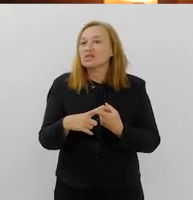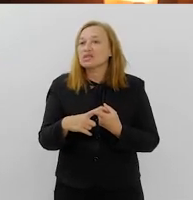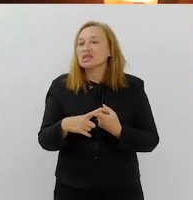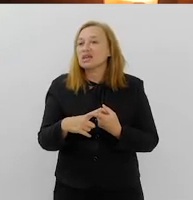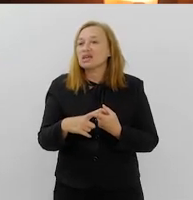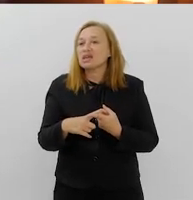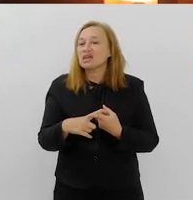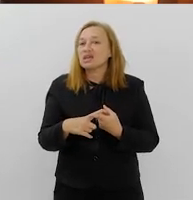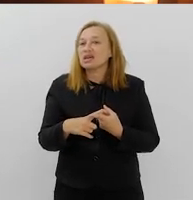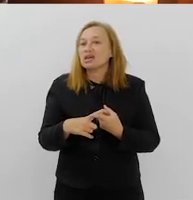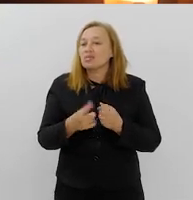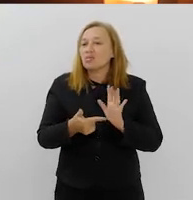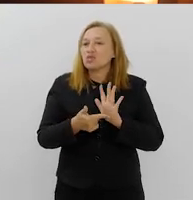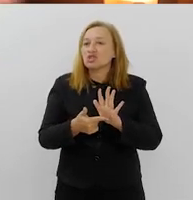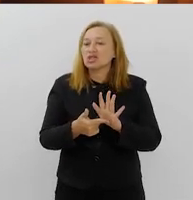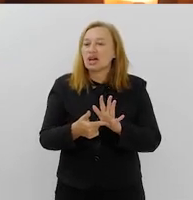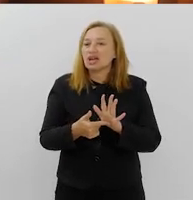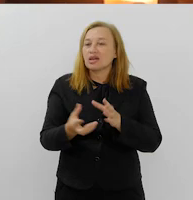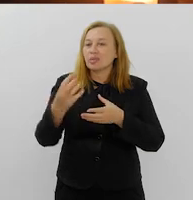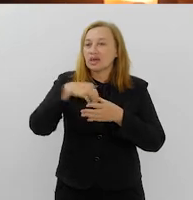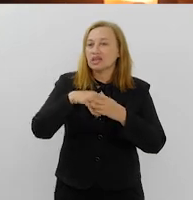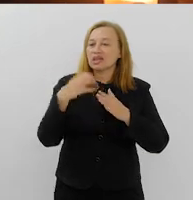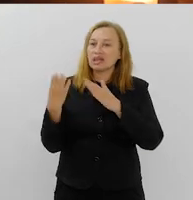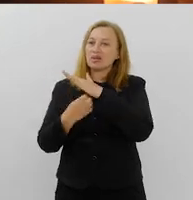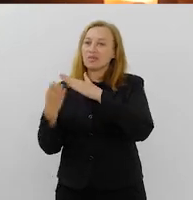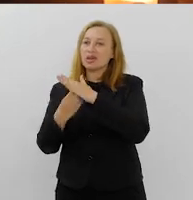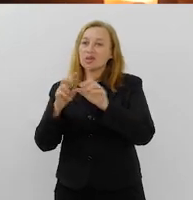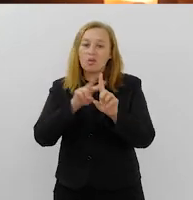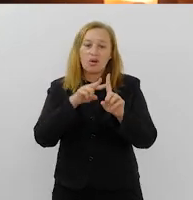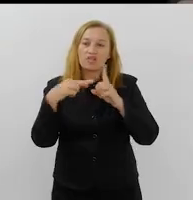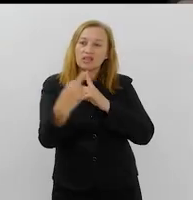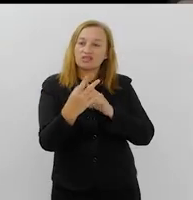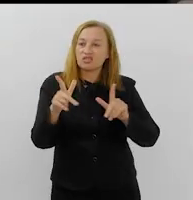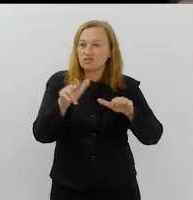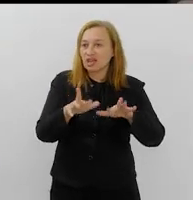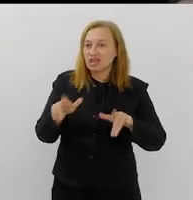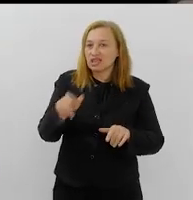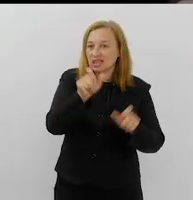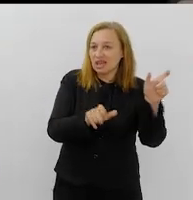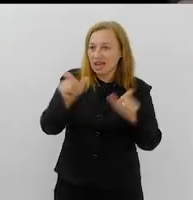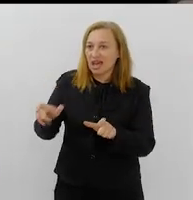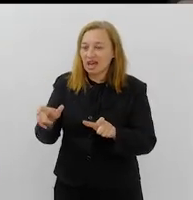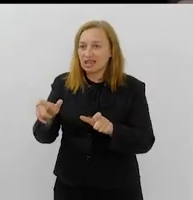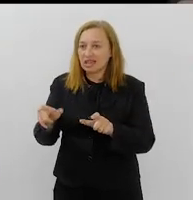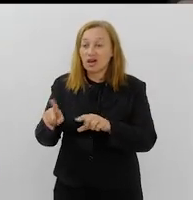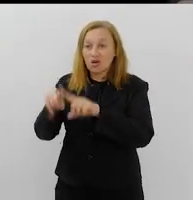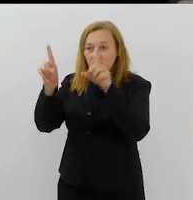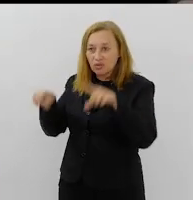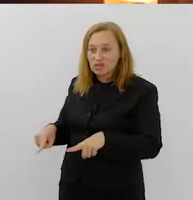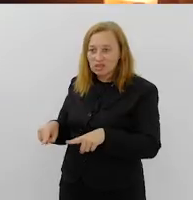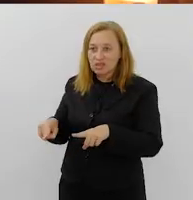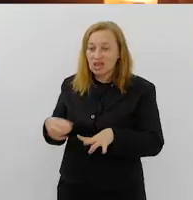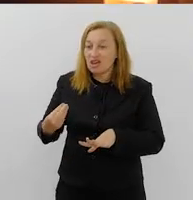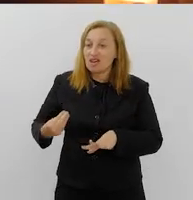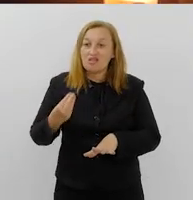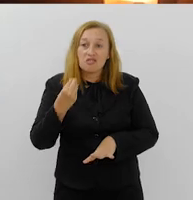acaba trazendo para dentro da empresa uma visão diferente de cada funcionário. E eu ia te perguntar isso. E aí? Eles passam a ver de forma diferente. Porque